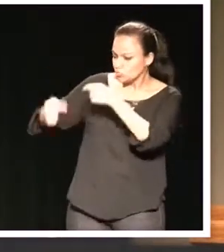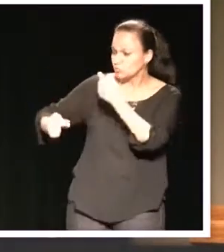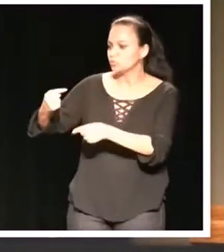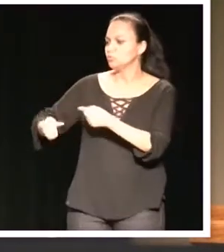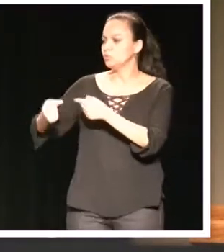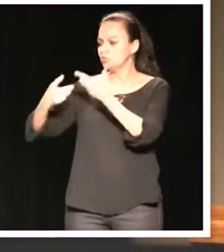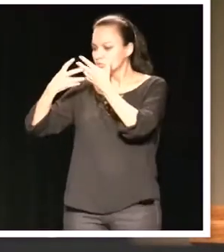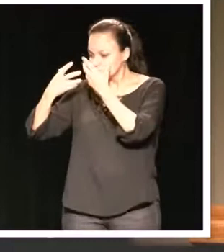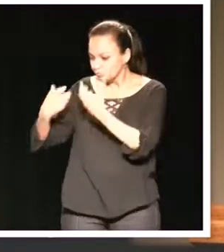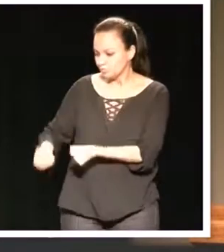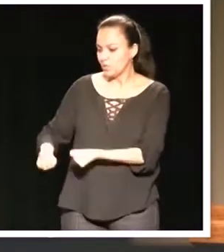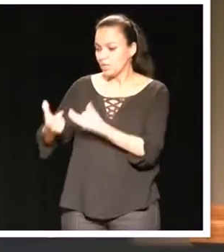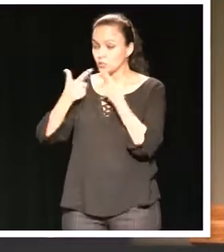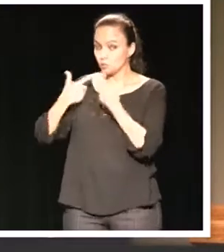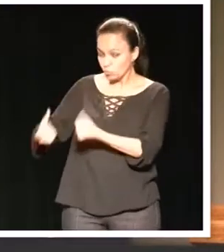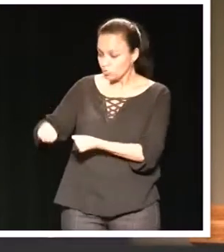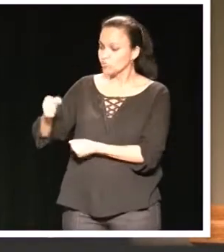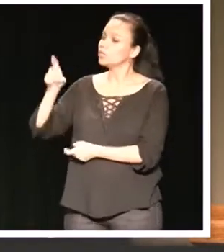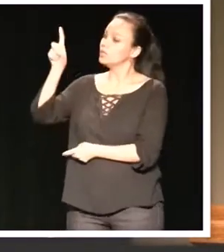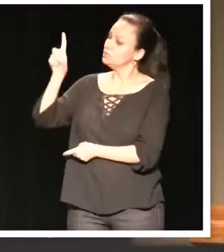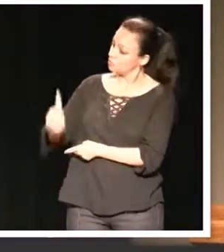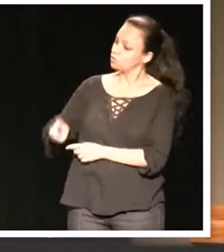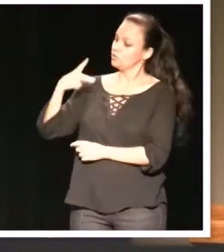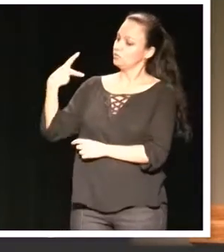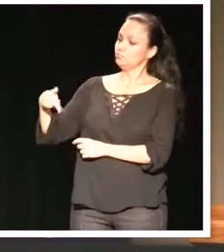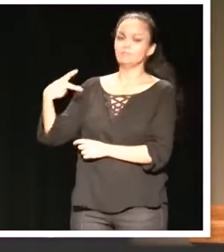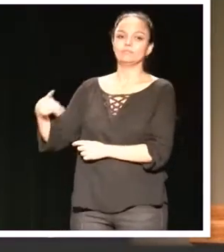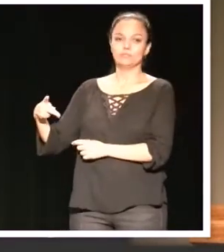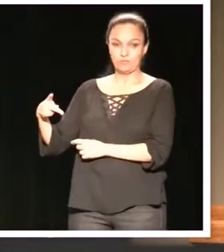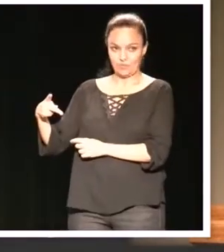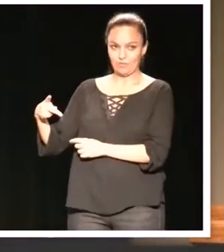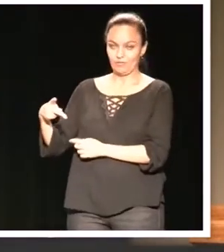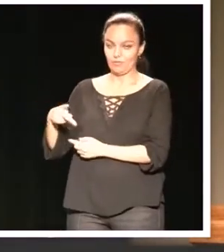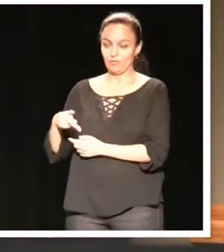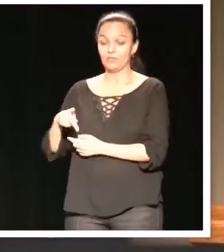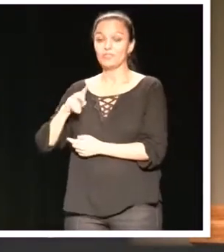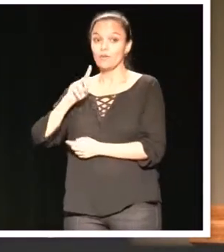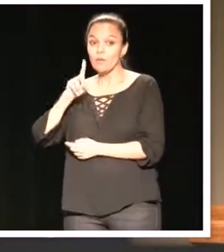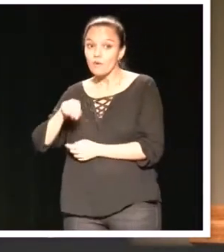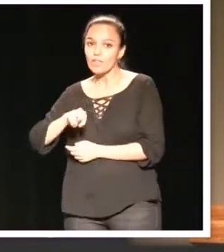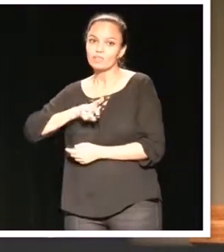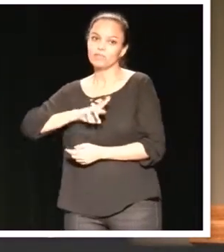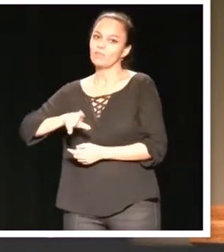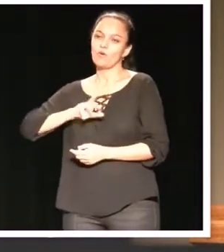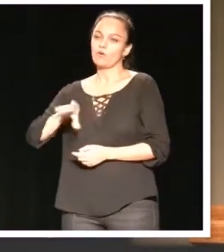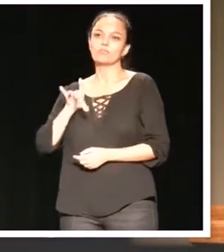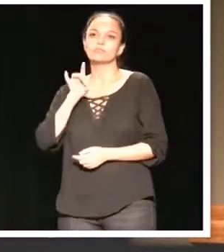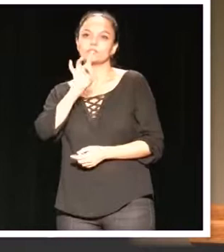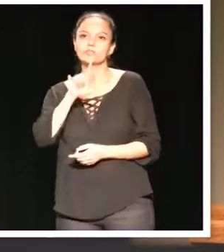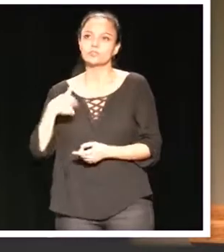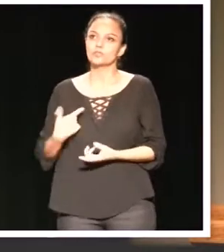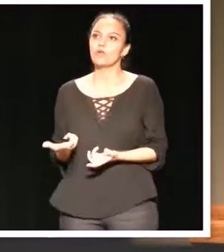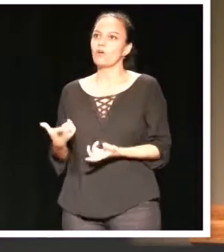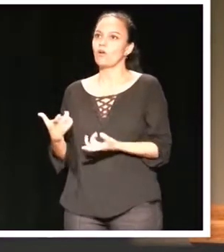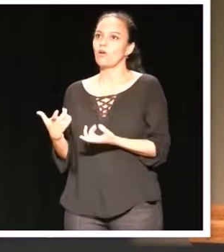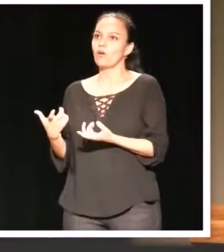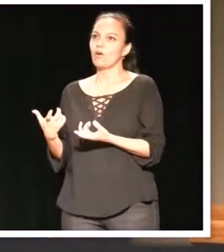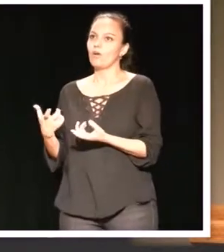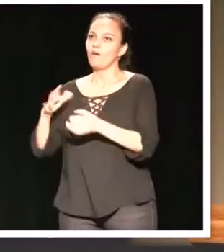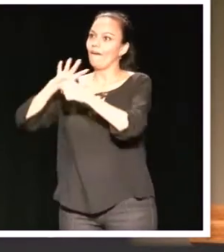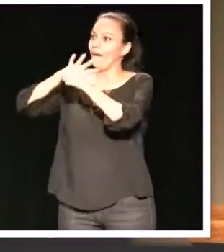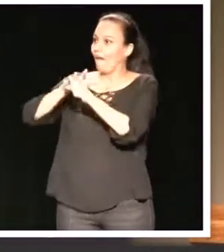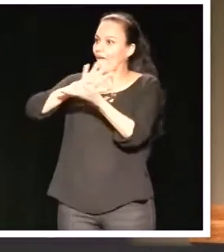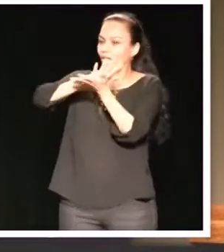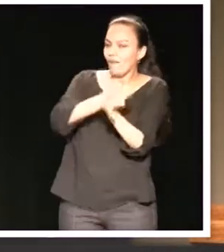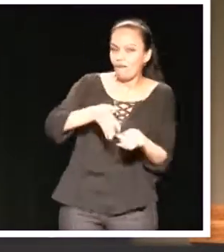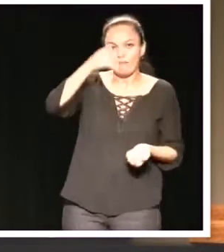façam efetivos os direitos emanados da diferença. Não somente que não sejam maltratados, mas